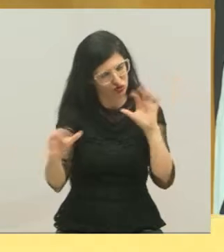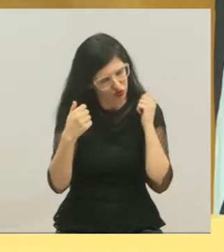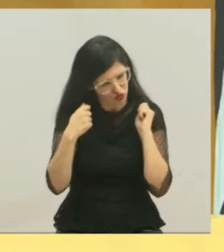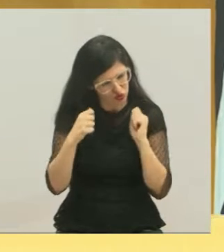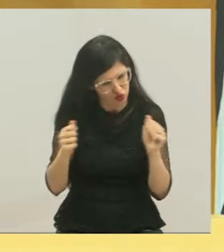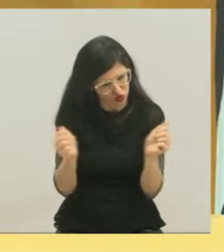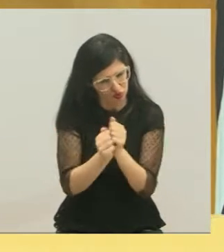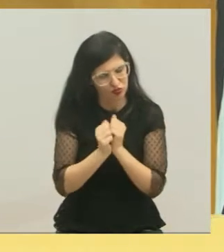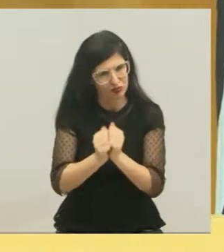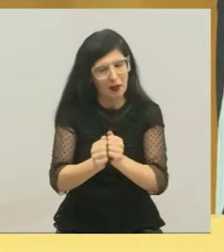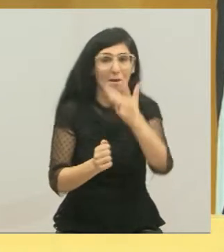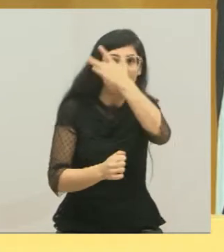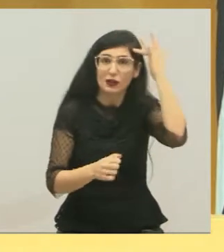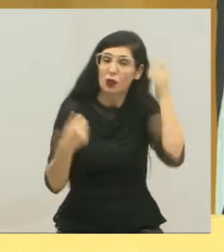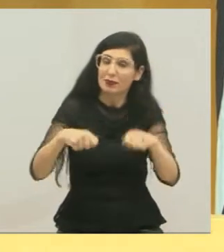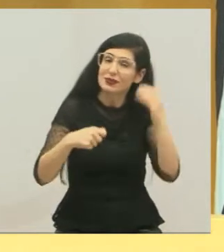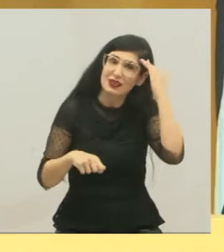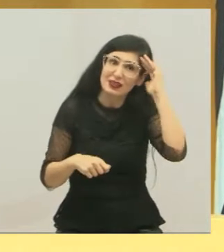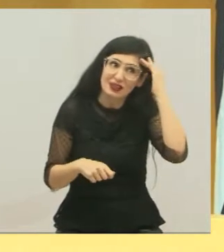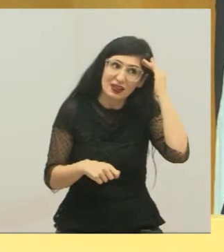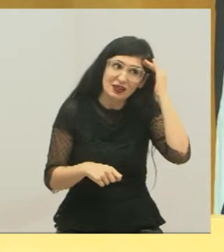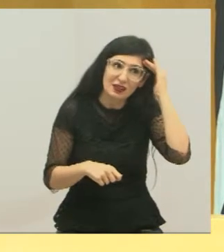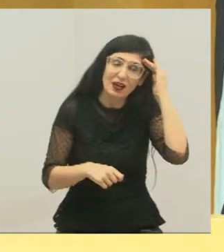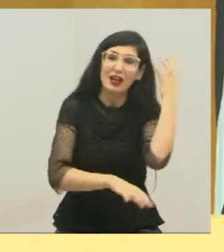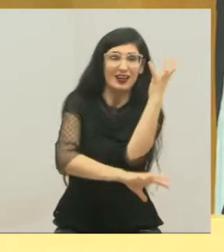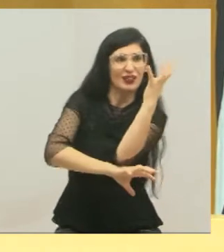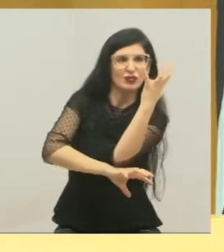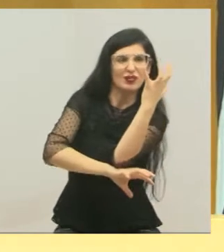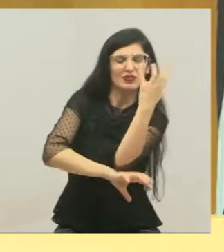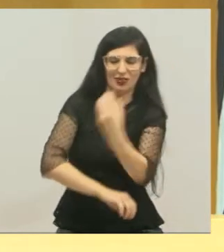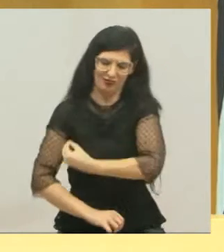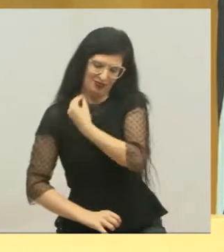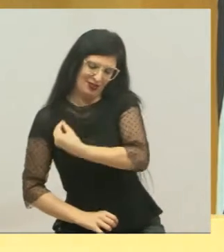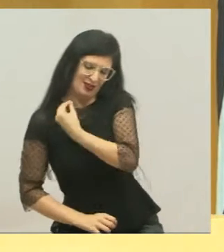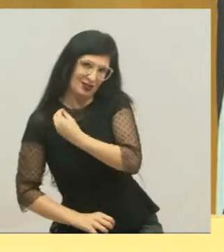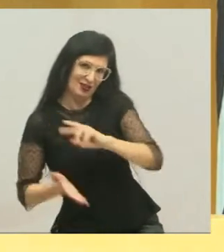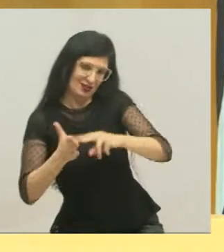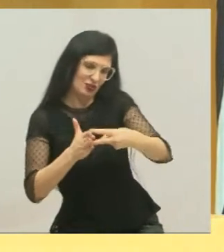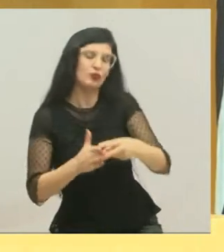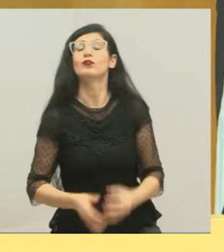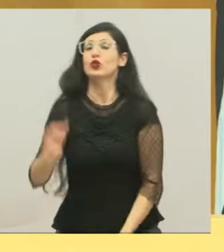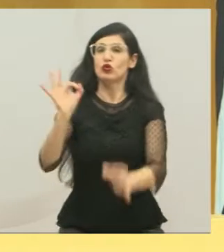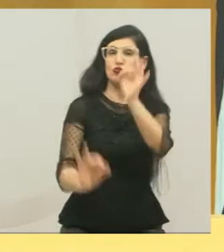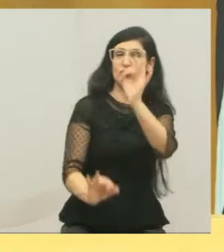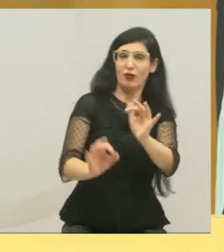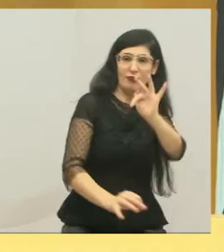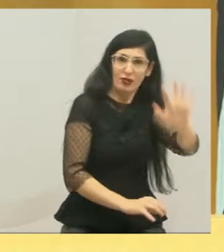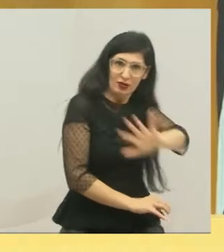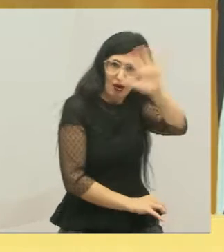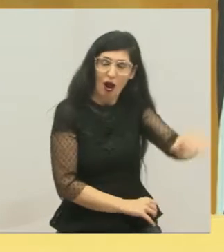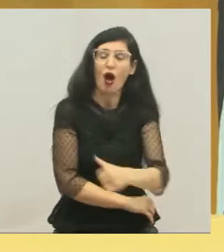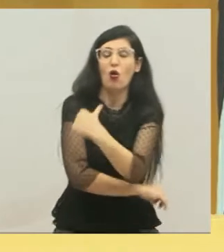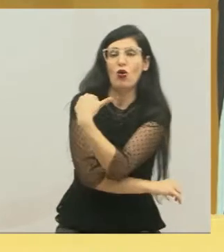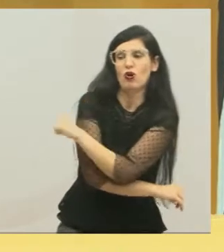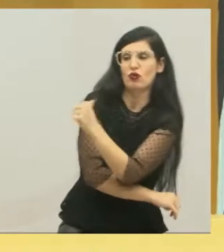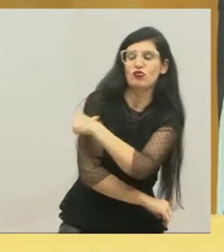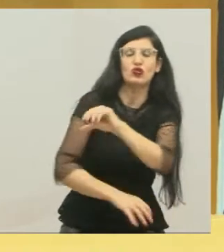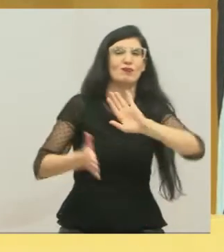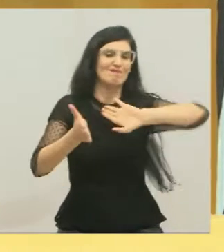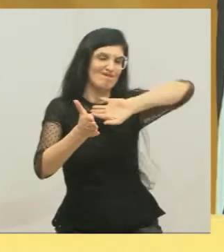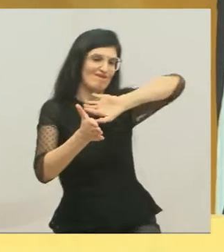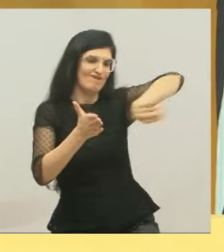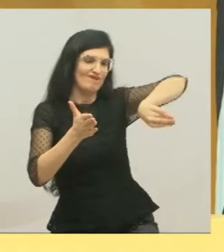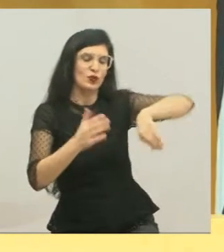entre as pessoas bom graças a Deus né a justiça federal do Rio de Janeiro suspendeu essa